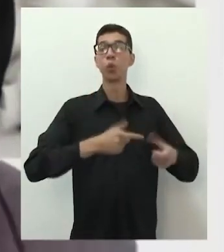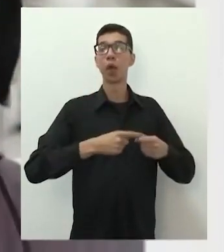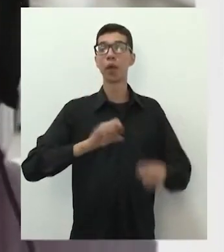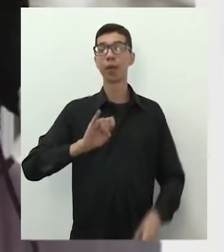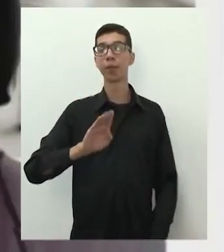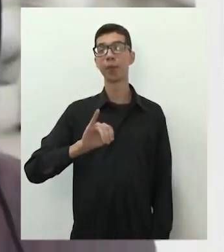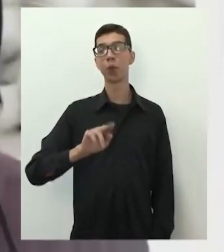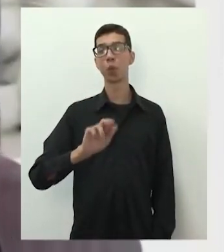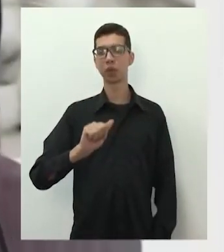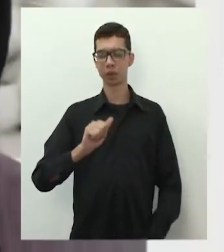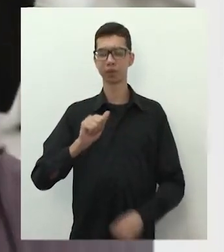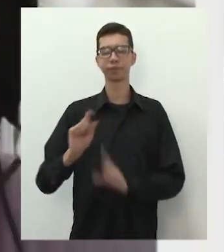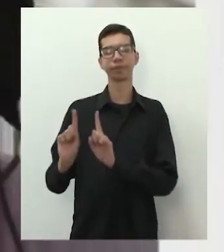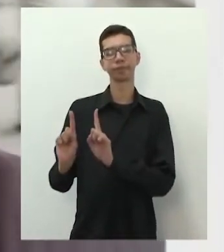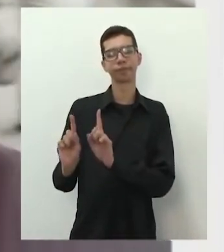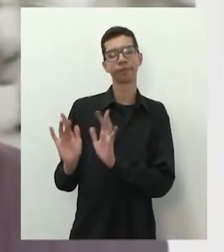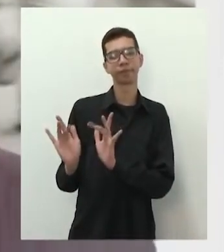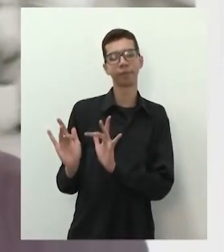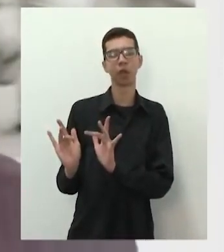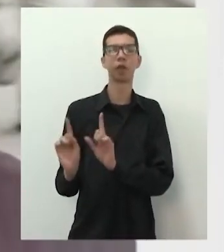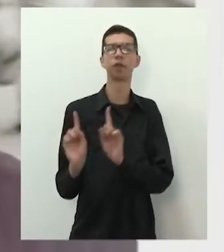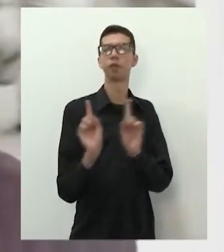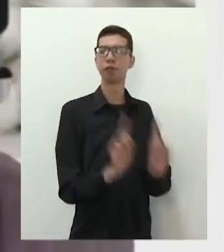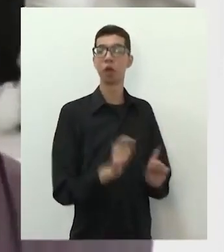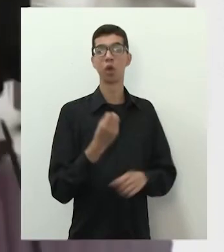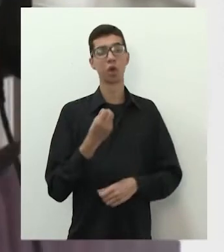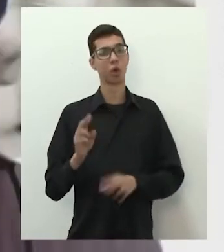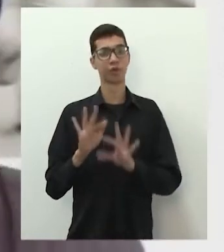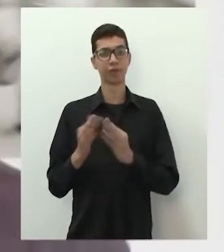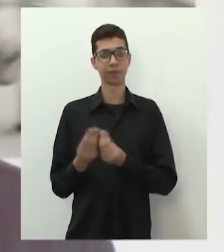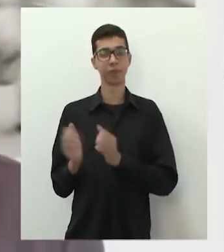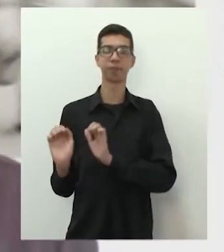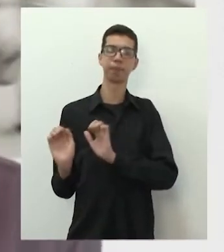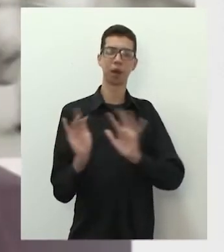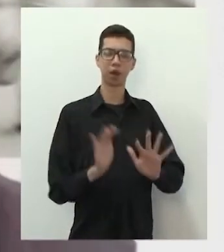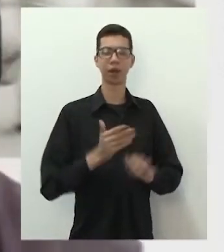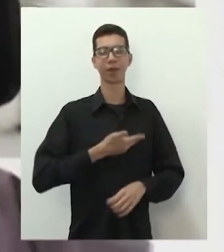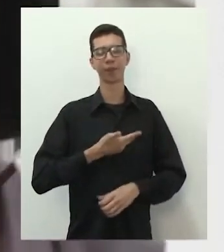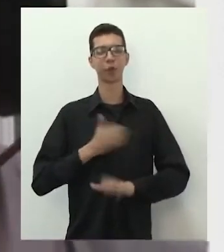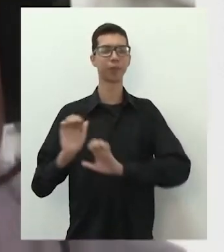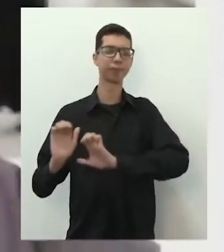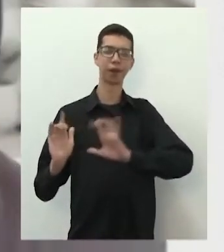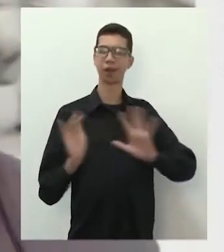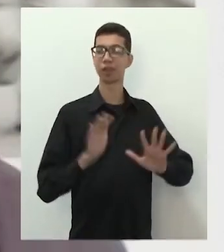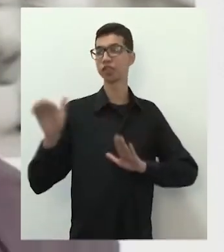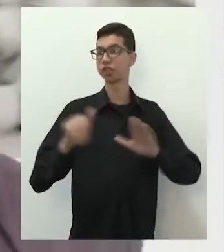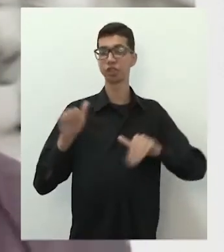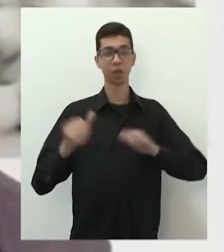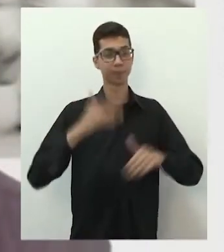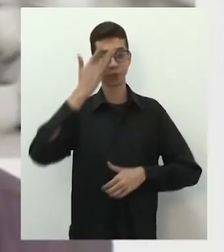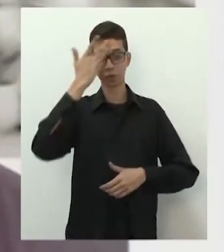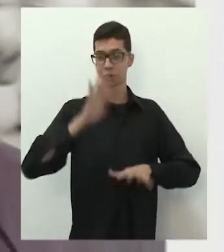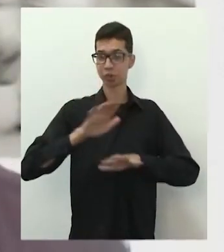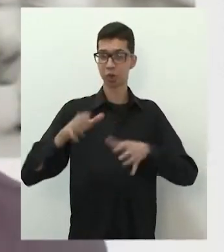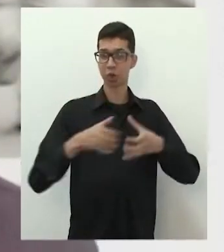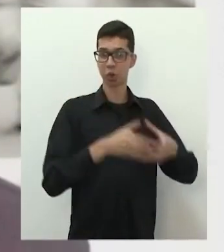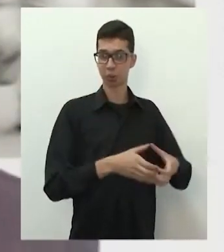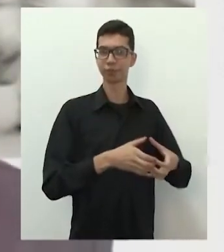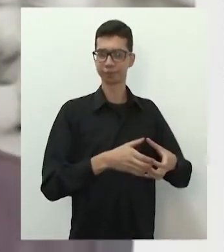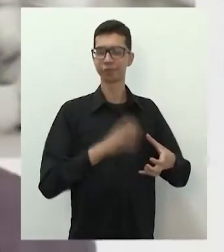que resolve esse mês trabalhar hora extra, fazer plantões a mais, fazer trabalhos a mais, fazer envolvimentos a